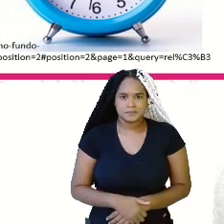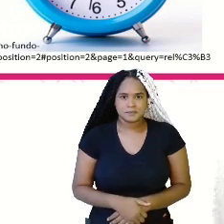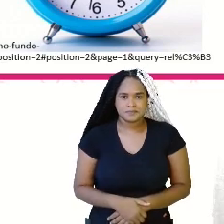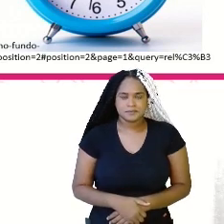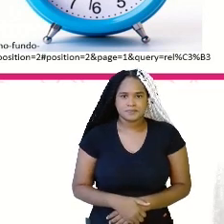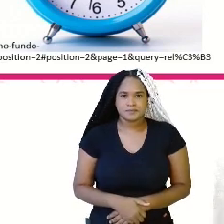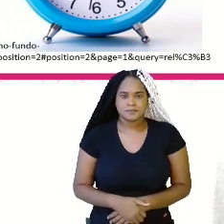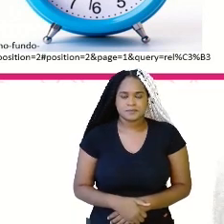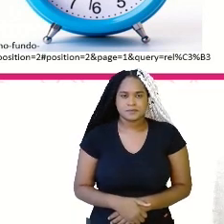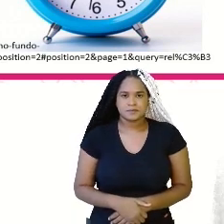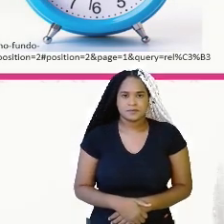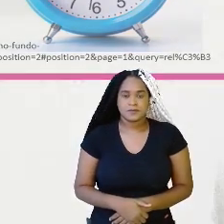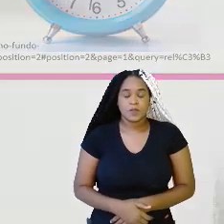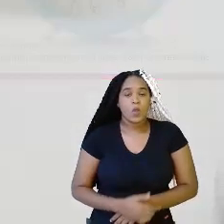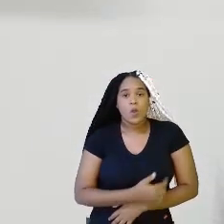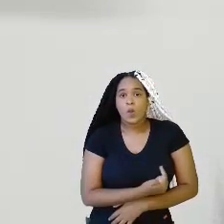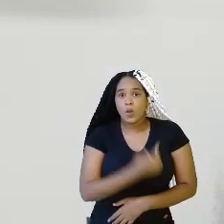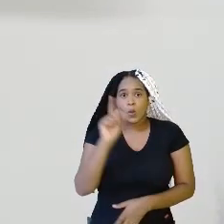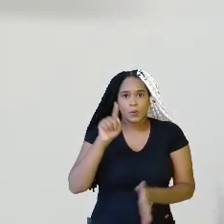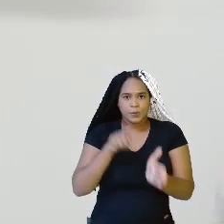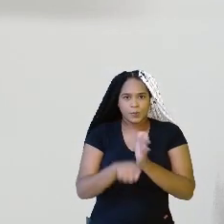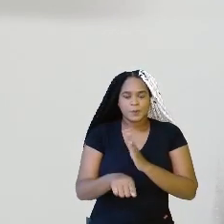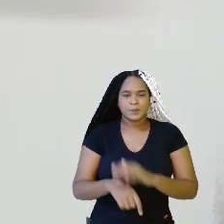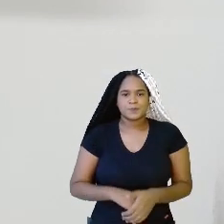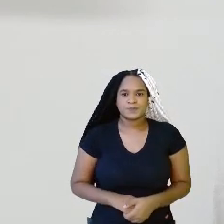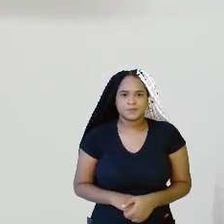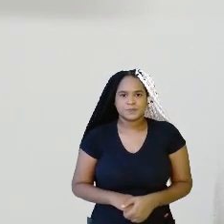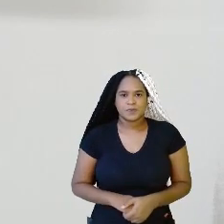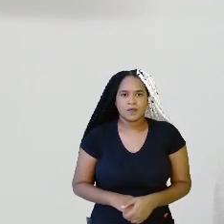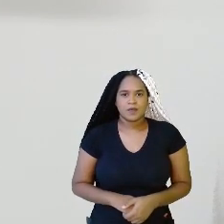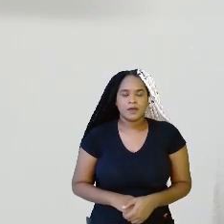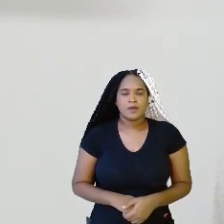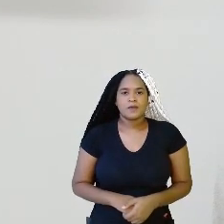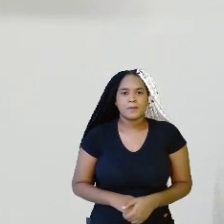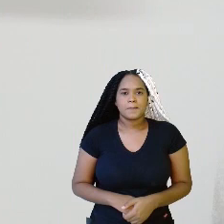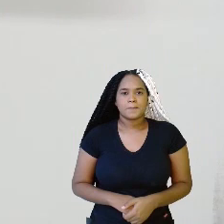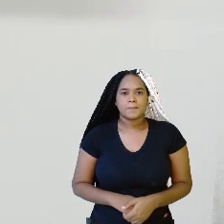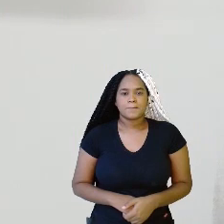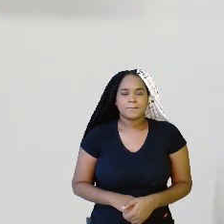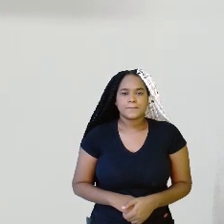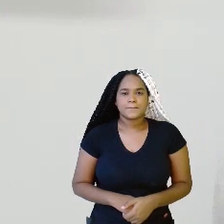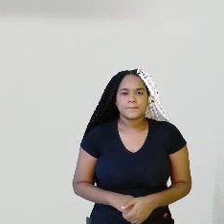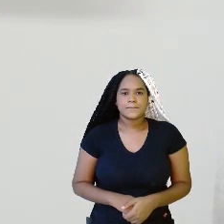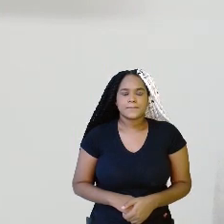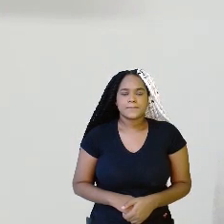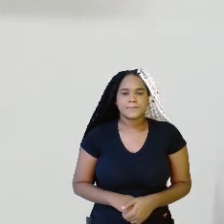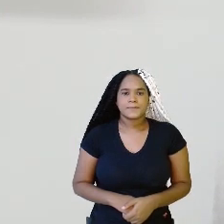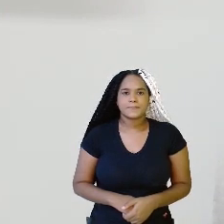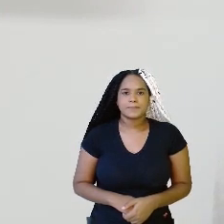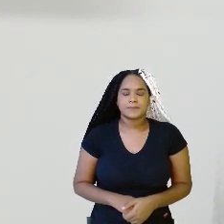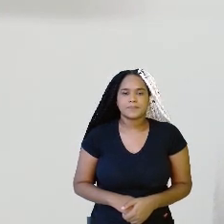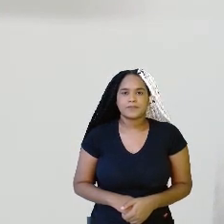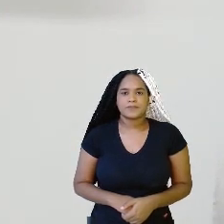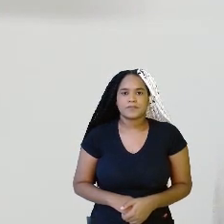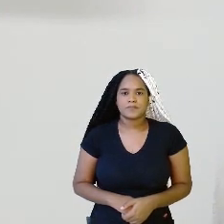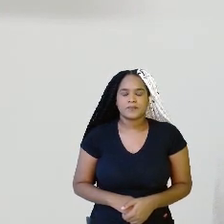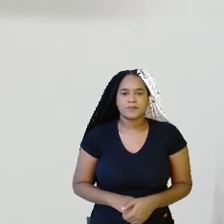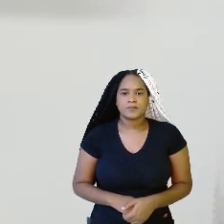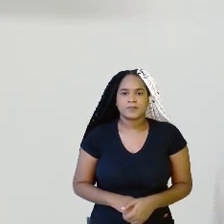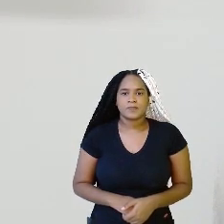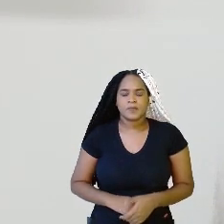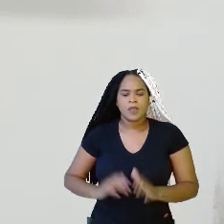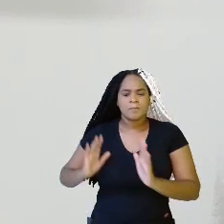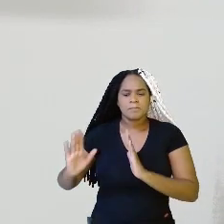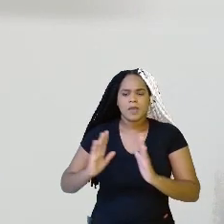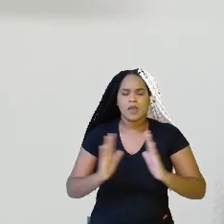natureza. Agora vamos fazer outra perguntinha que eu quero ver se você prestou atenção na aula. Em quais tempos nós